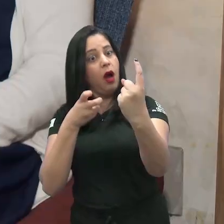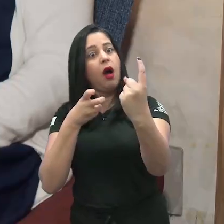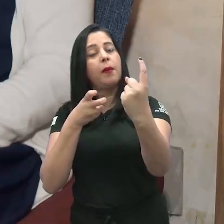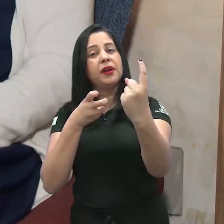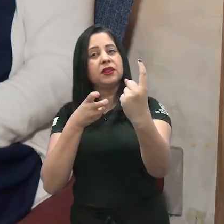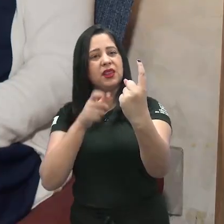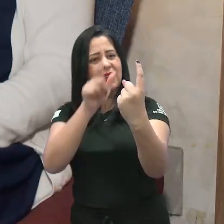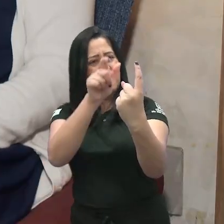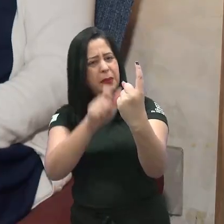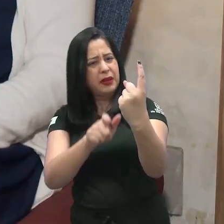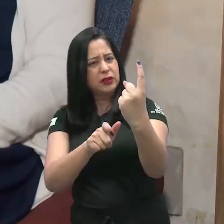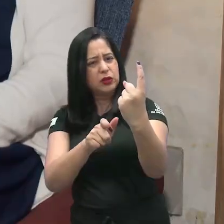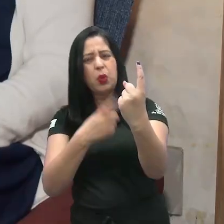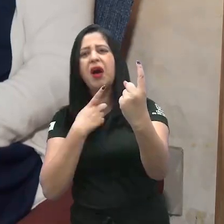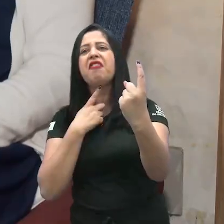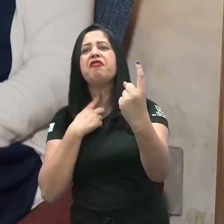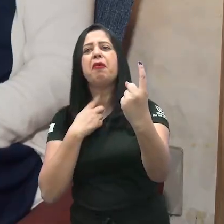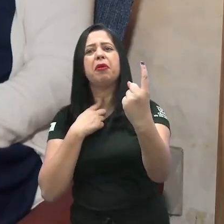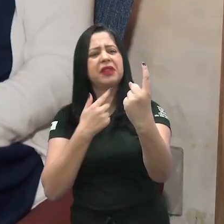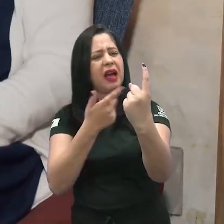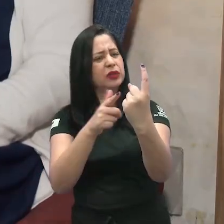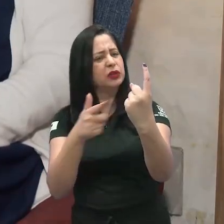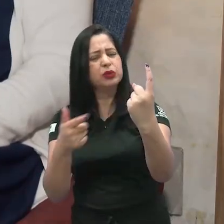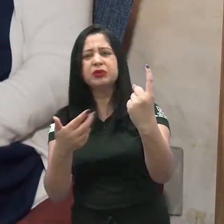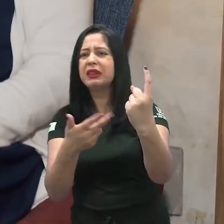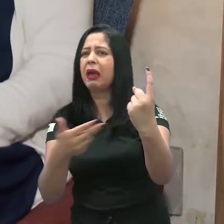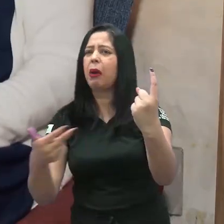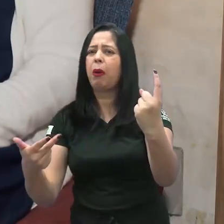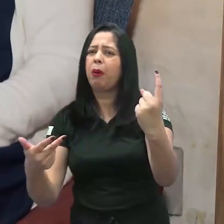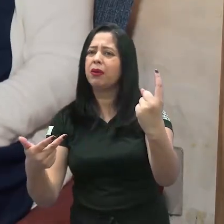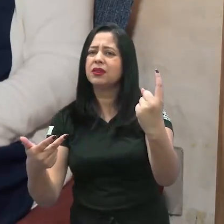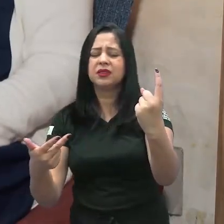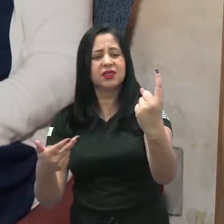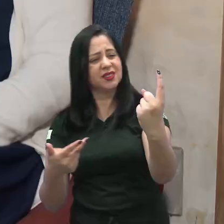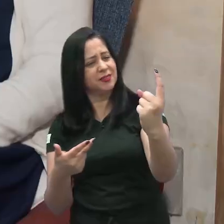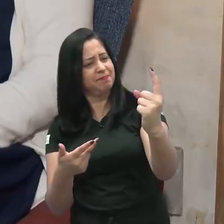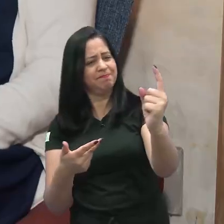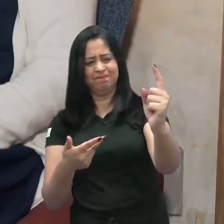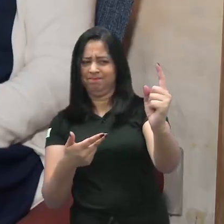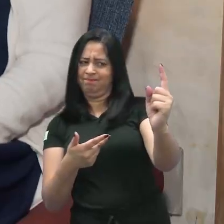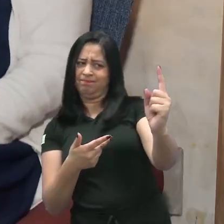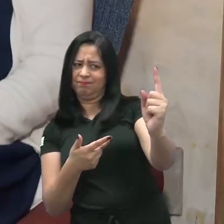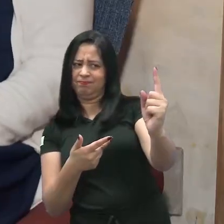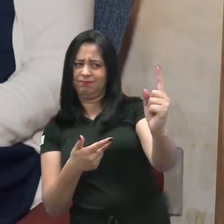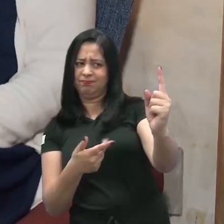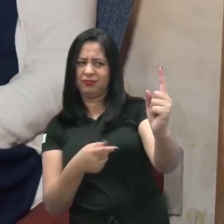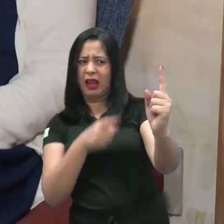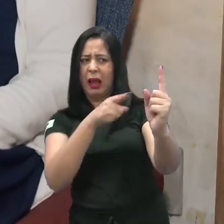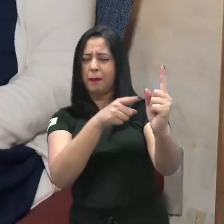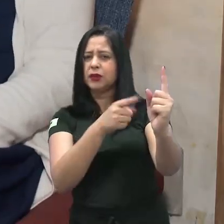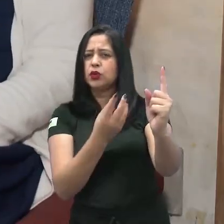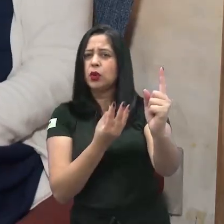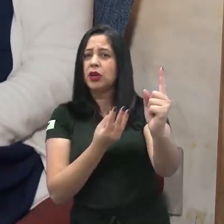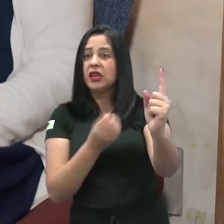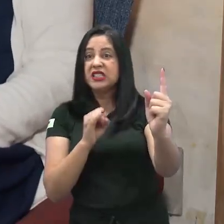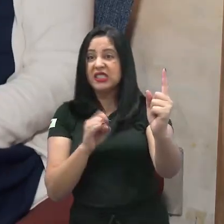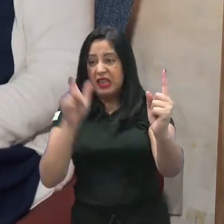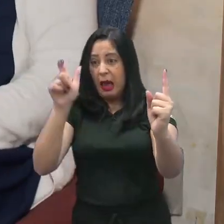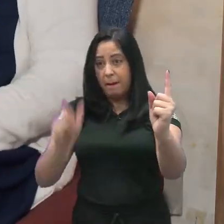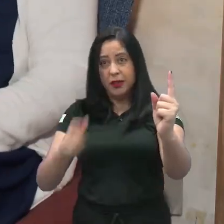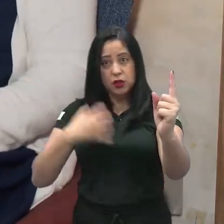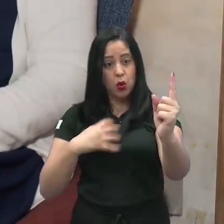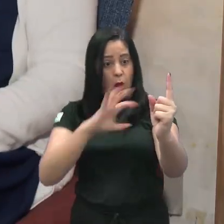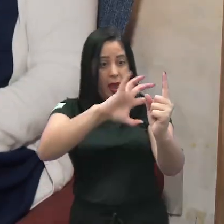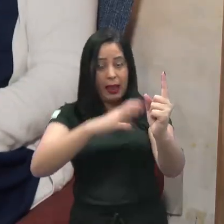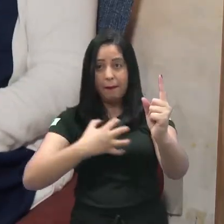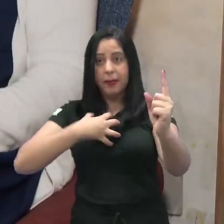da vontade de fazer aquilo que sempre lhe trazia prazer. Aquela pessoa que tem uma sensibilidade, uma